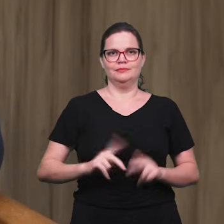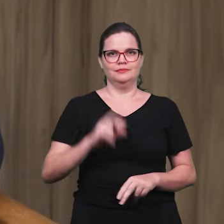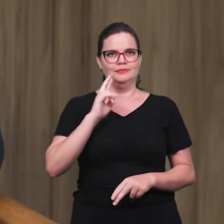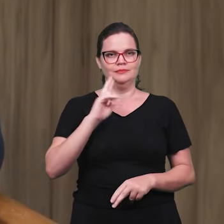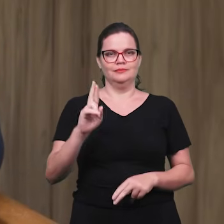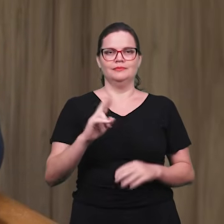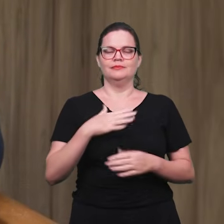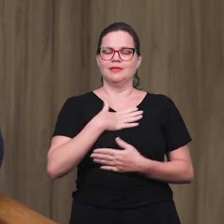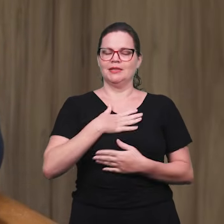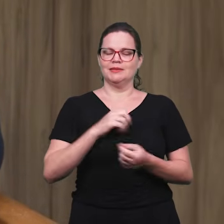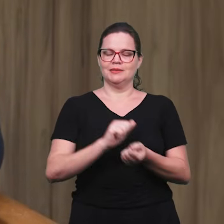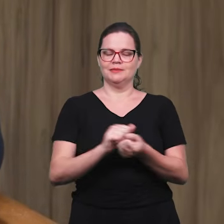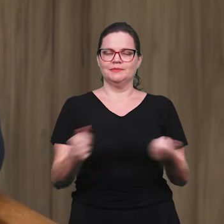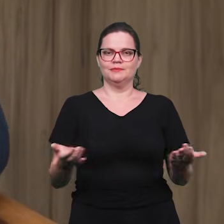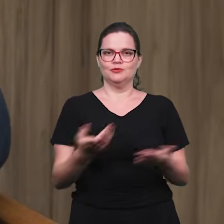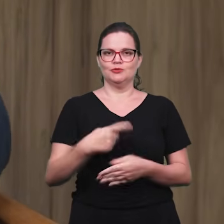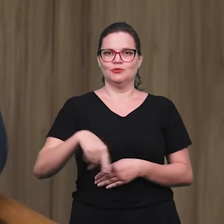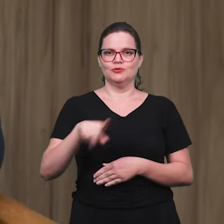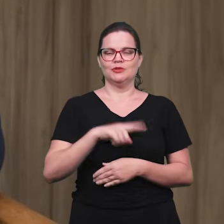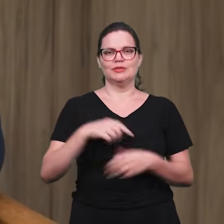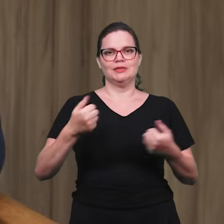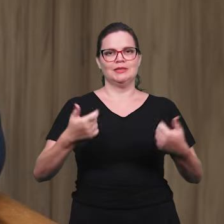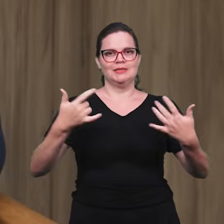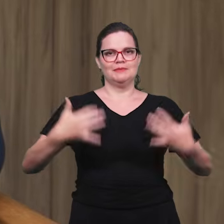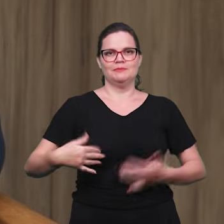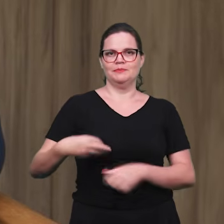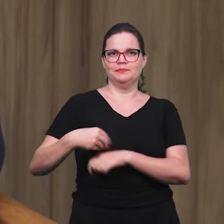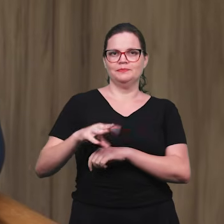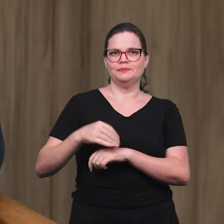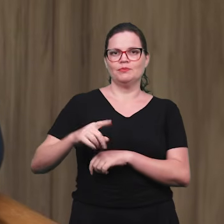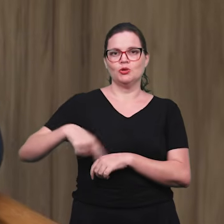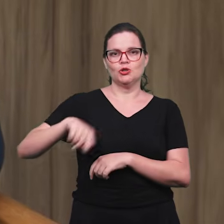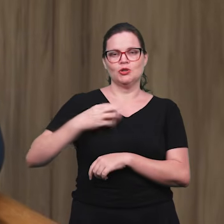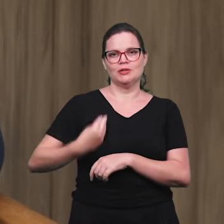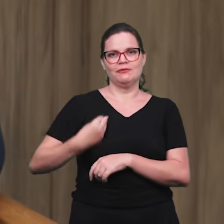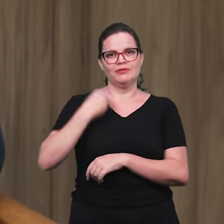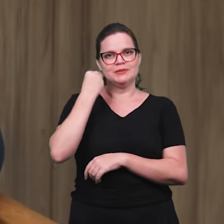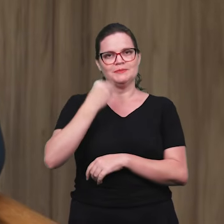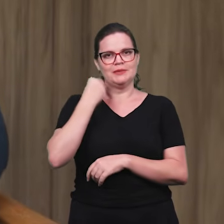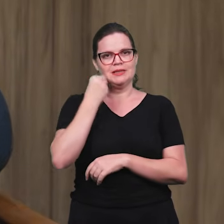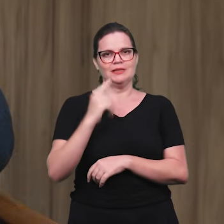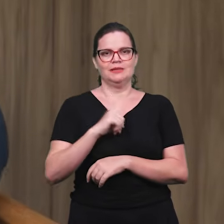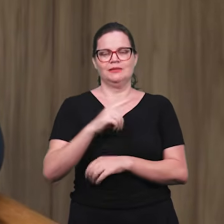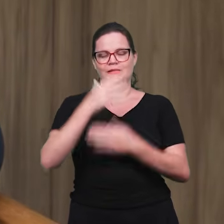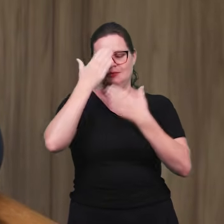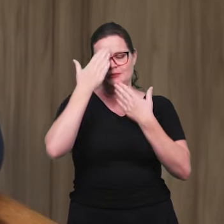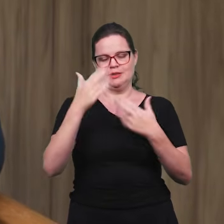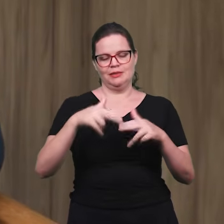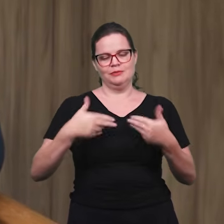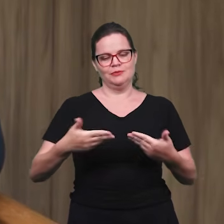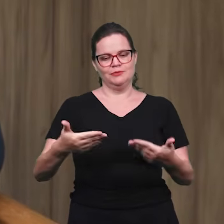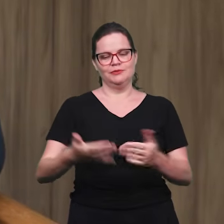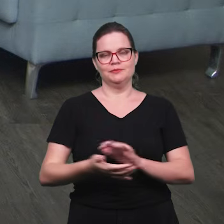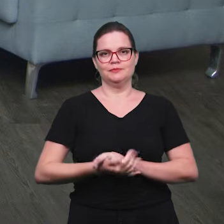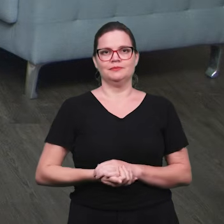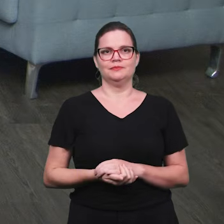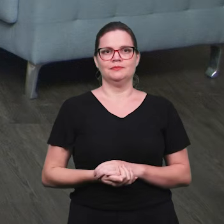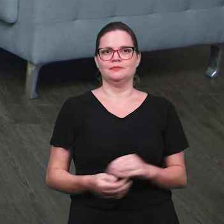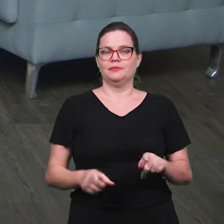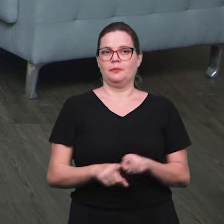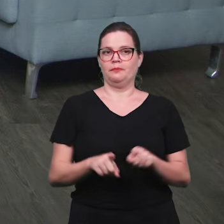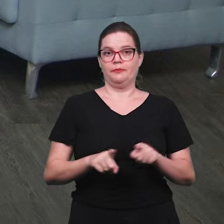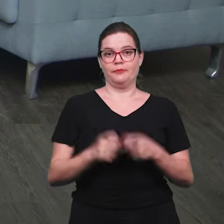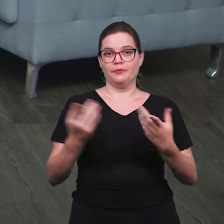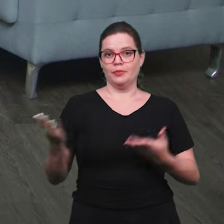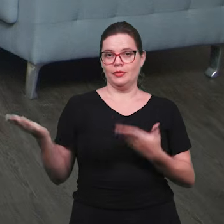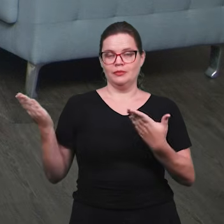ser um prazer estar aí podendo expor um pouquinho daquilo que a gente faz, da nossa vivência diária, e obrigado pelo convite.